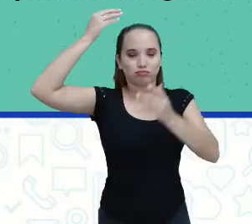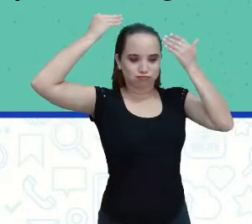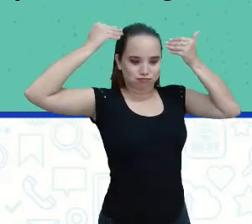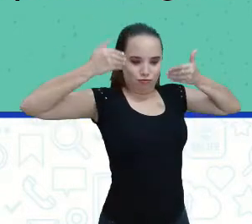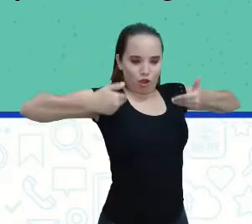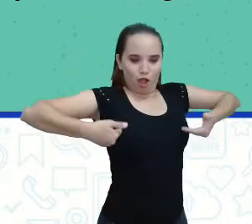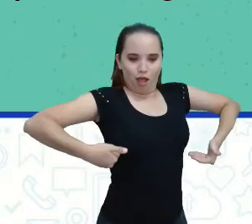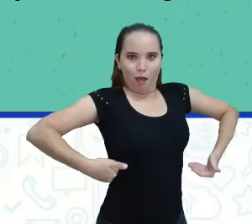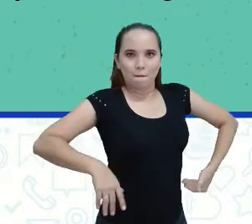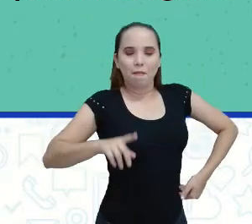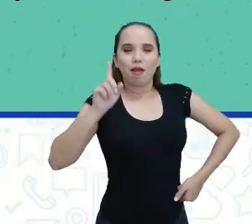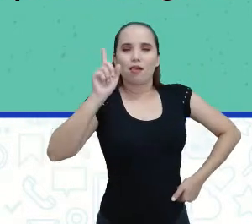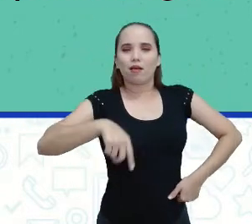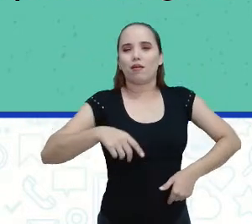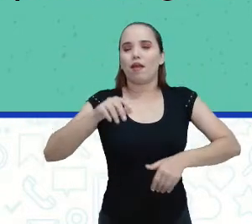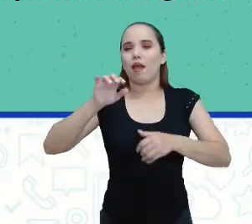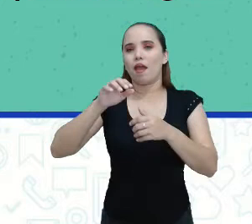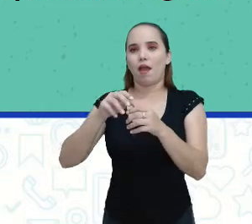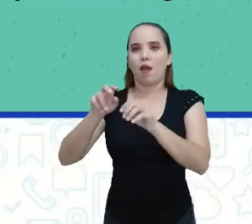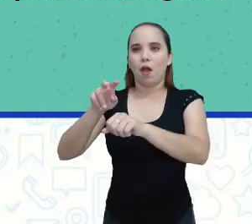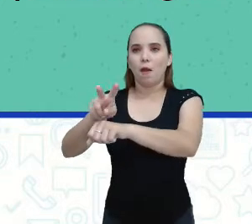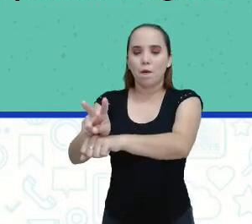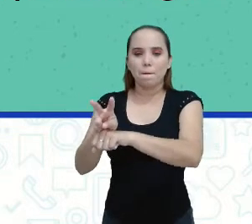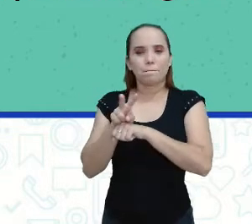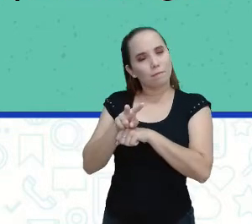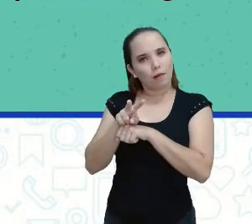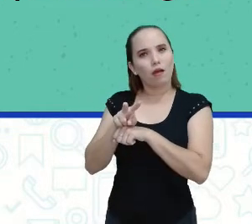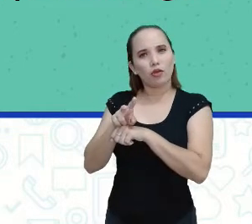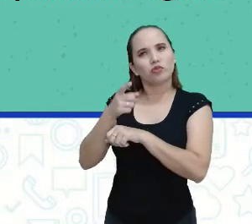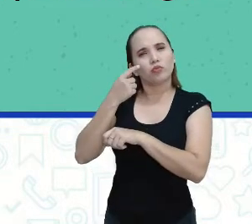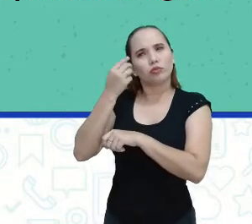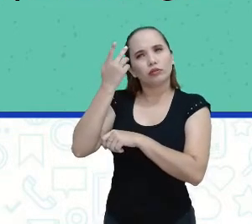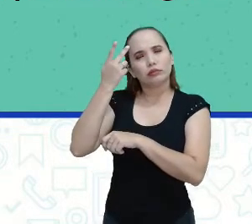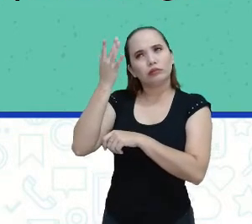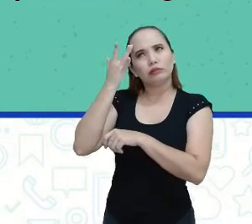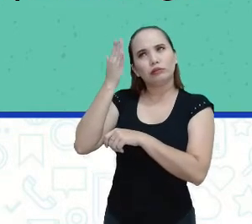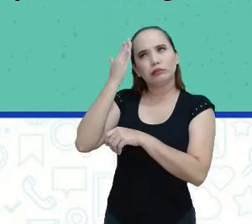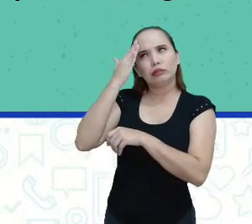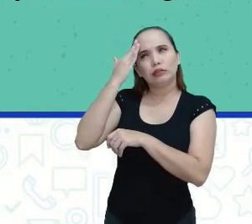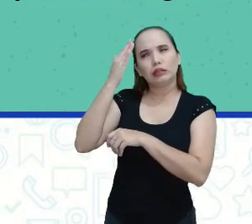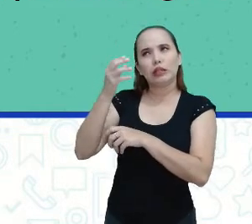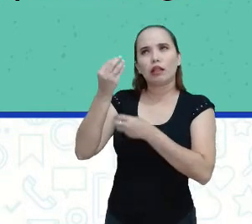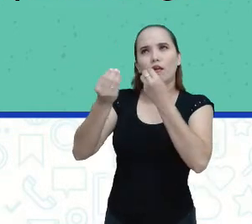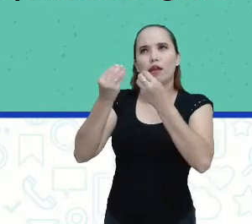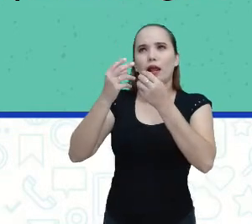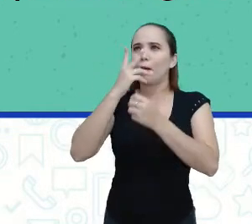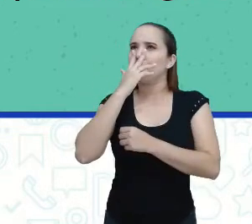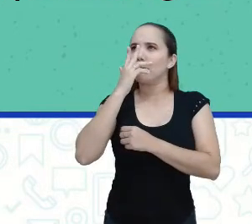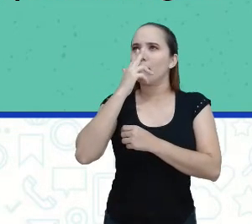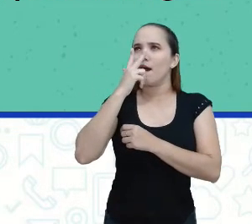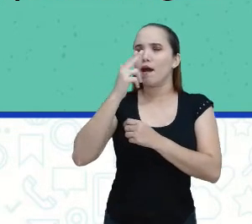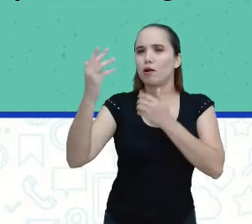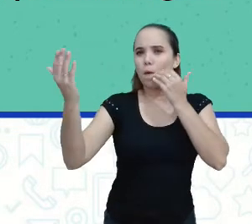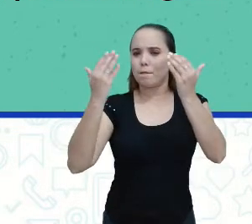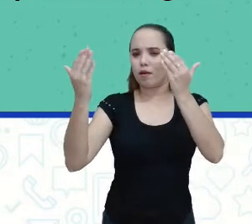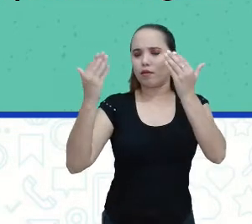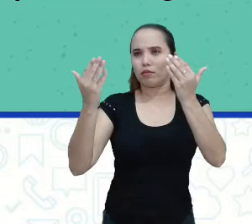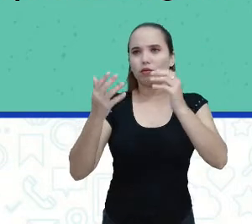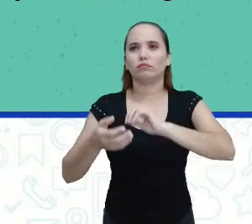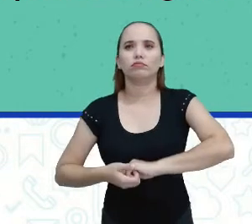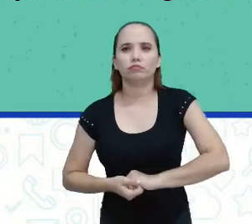de linguagem de emprestar características de um ser a outro. Ó. O favo de Ijati não era doce, doce é